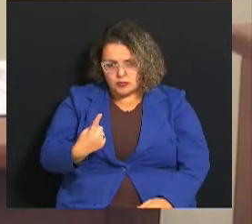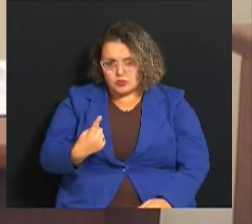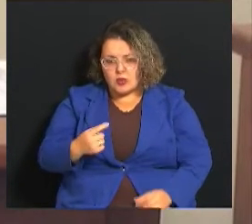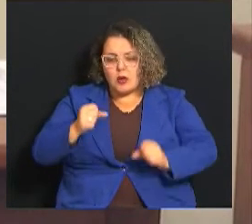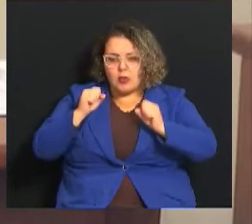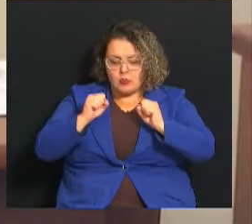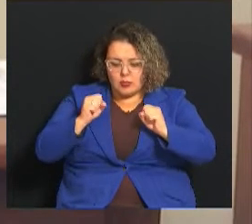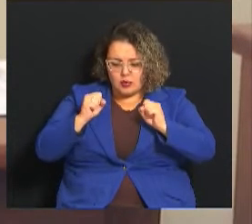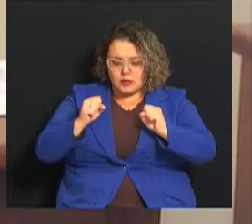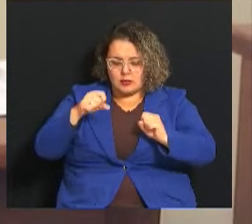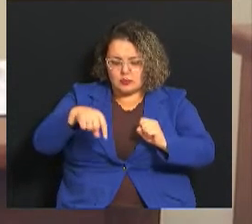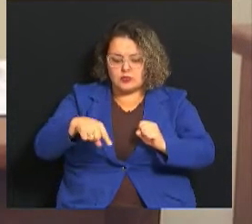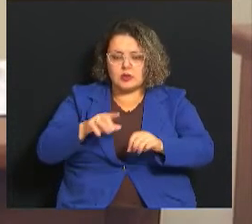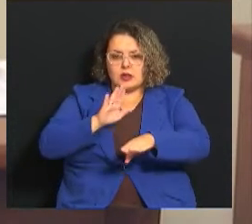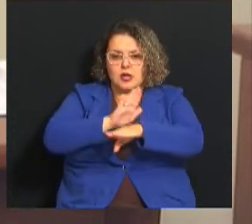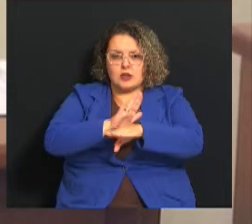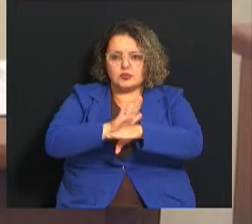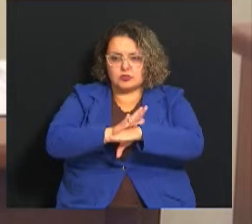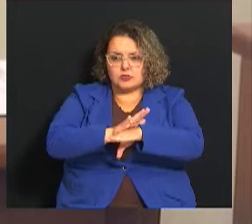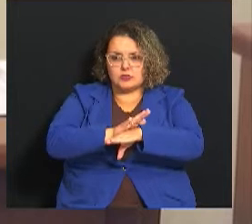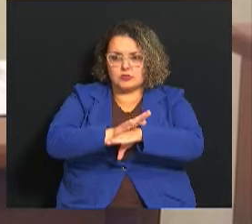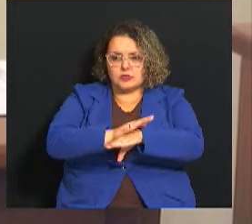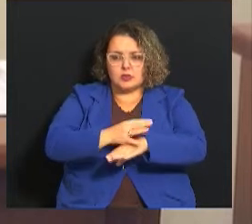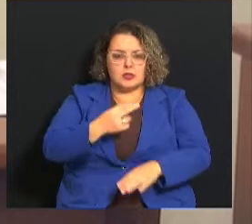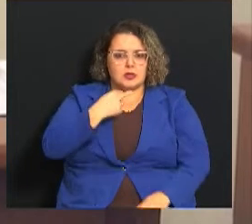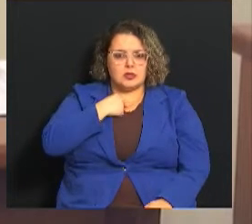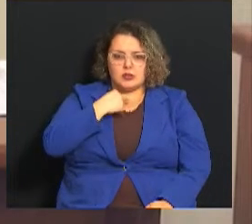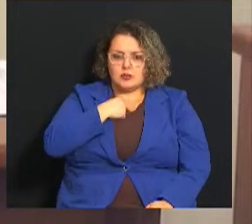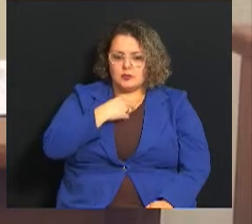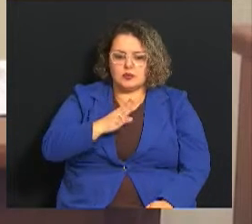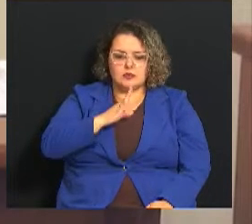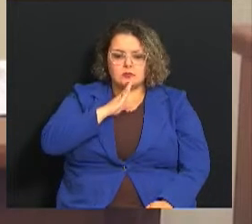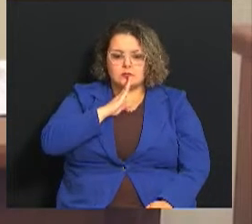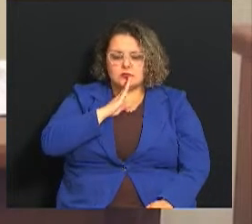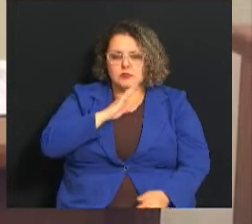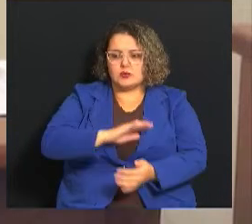aqui ajudar e não podemos nos calar.